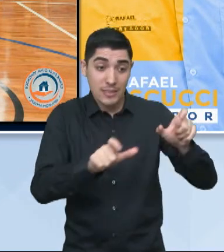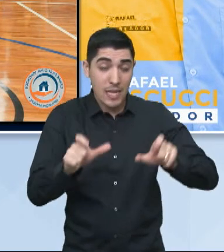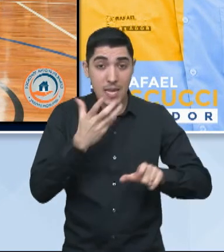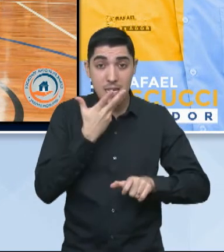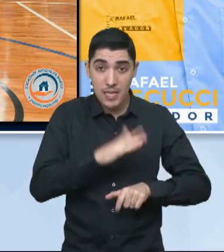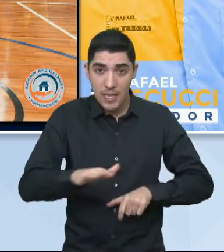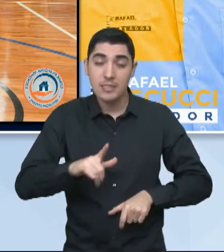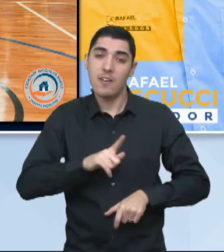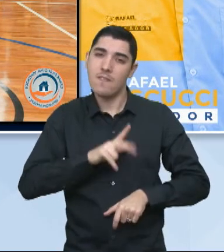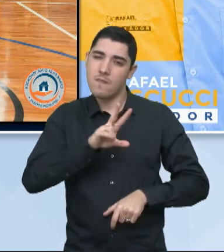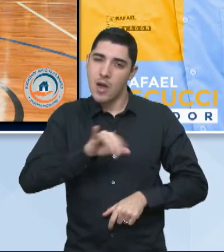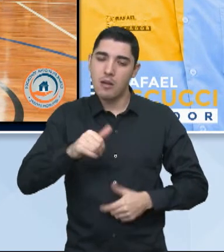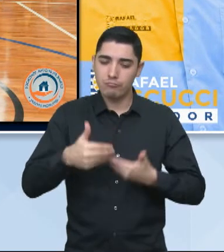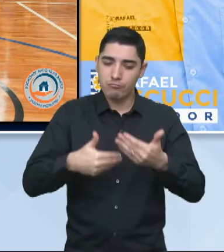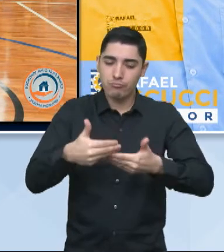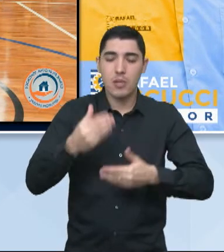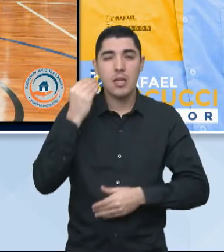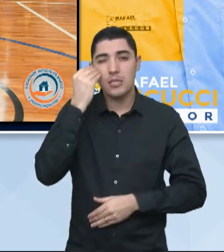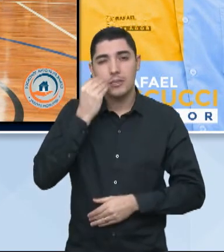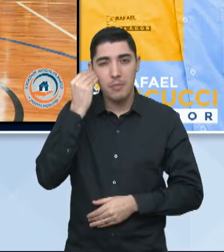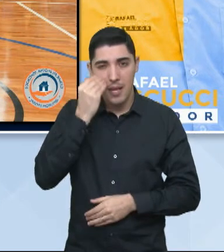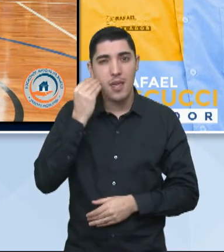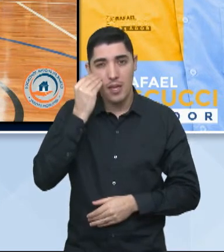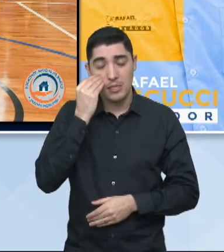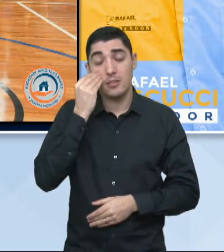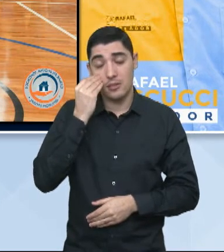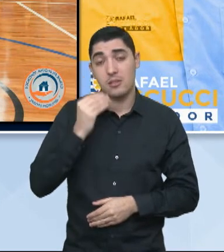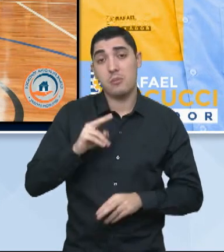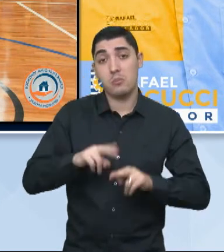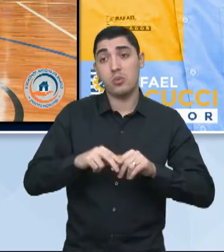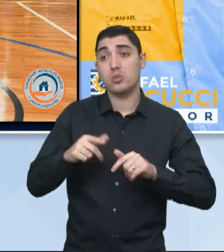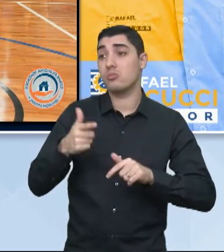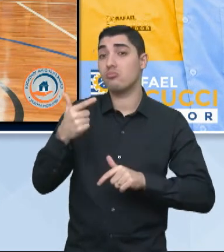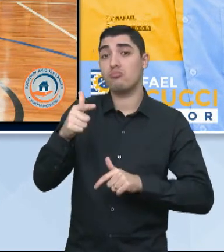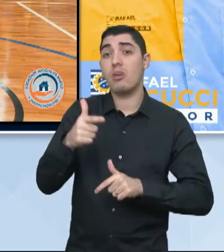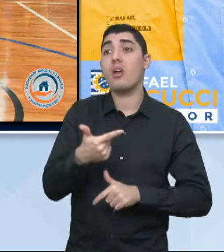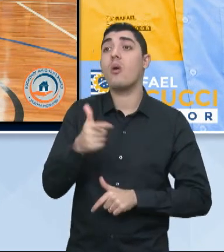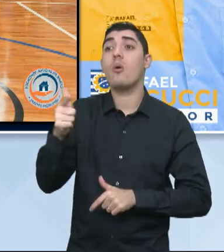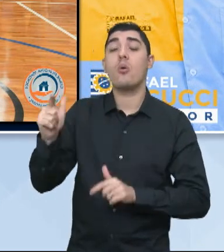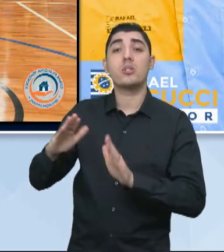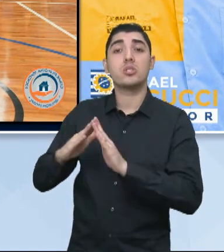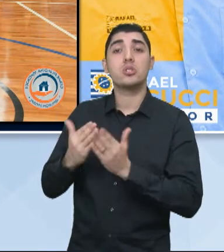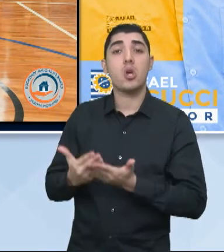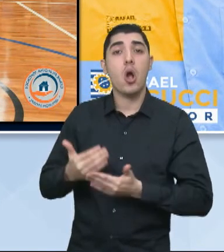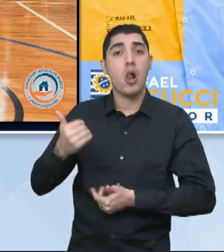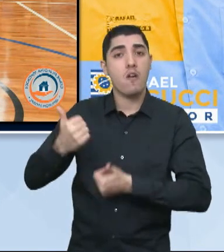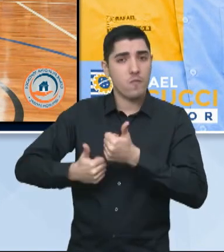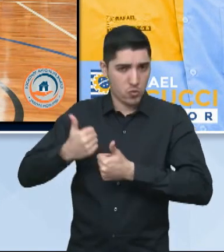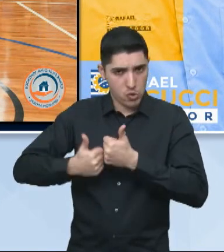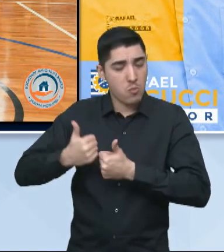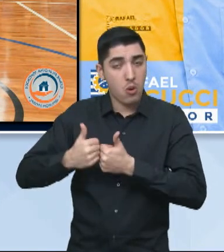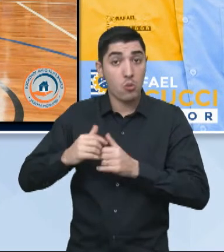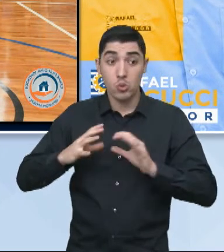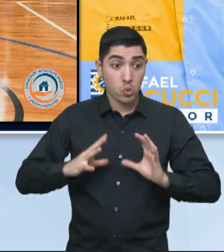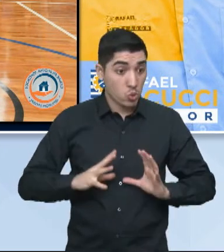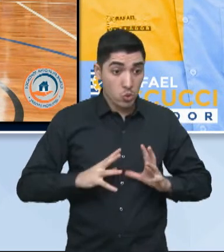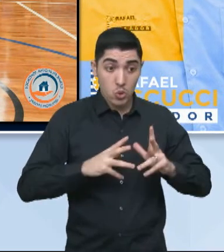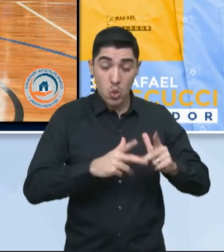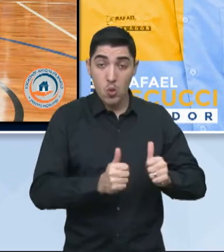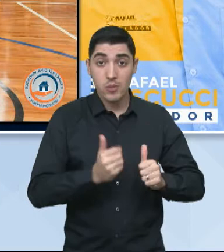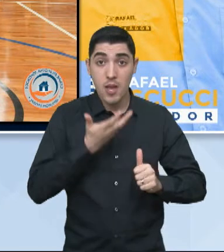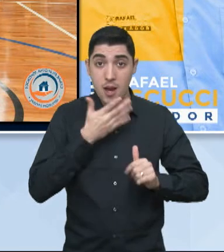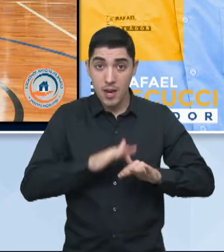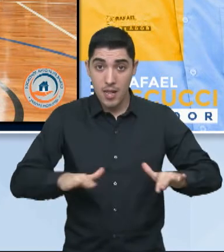crianças que não tem nenhuma escolinha de futebol, todas as crianças que estavam com nós